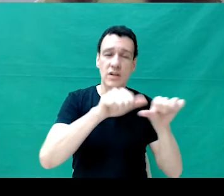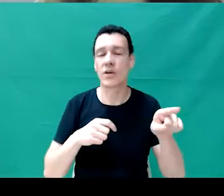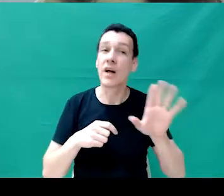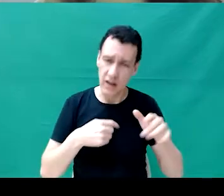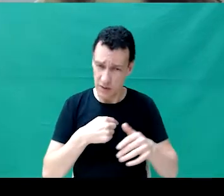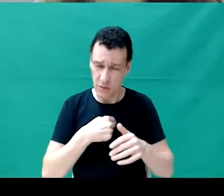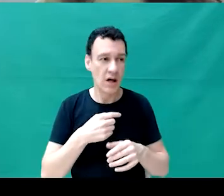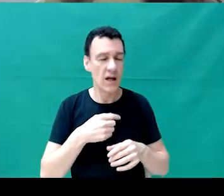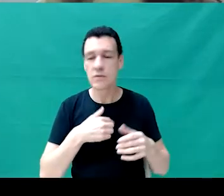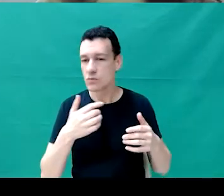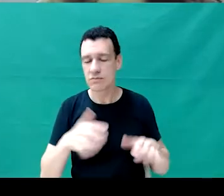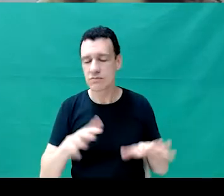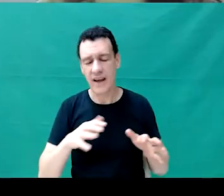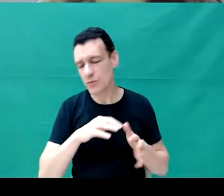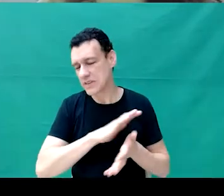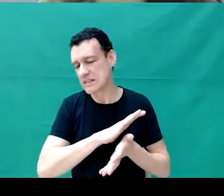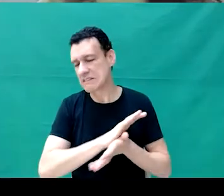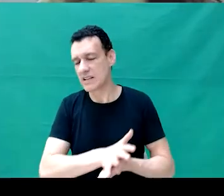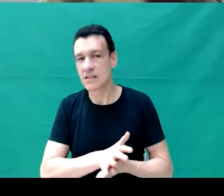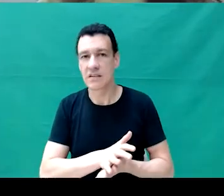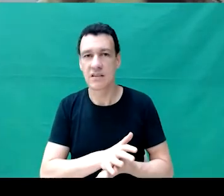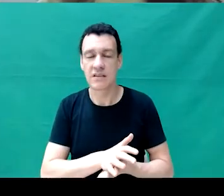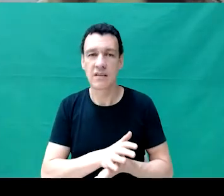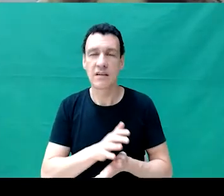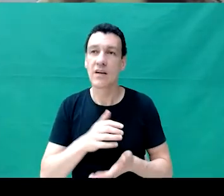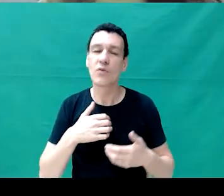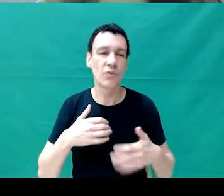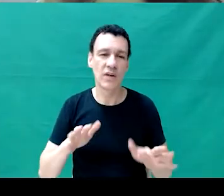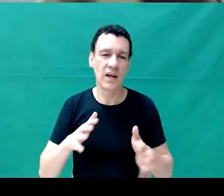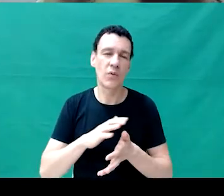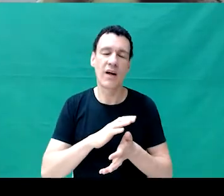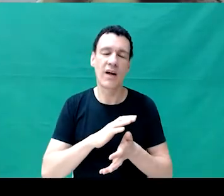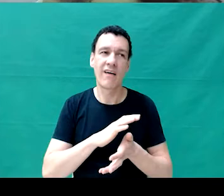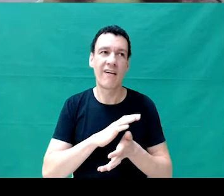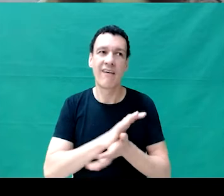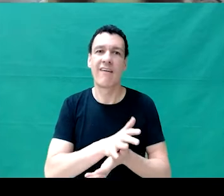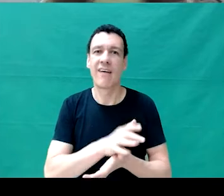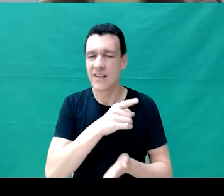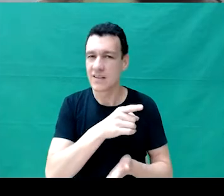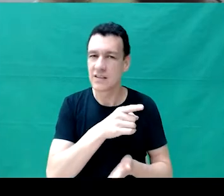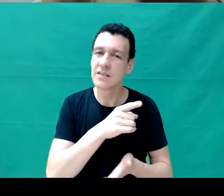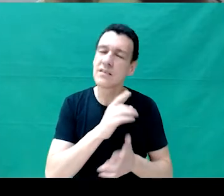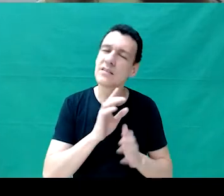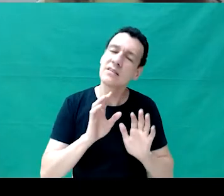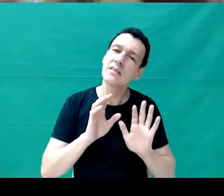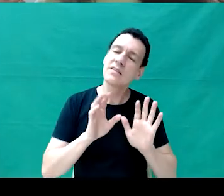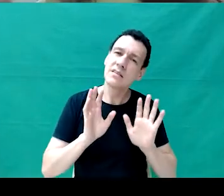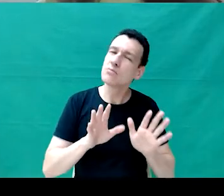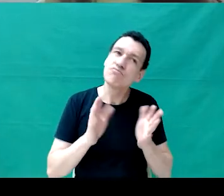ruim? Né? E eu não entendo por que isso tem que ser ruim. Então, a gente pode falar de difamar. Eu não quero difamar